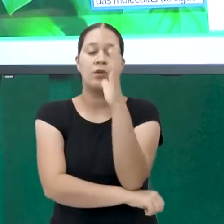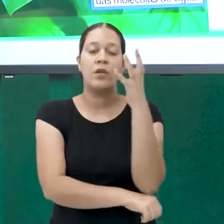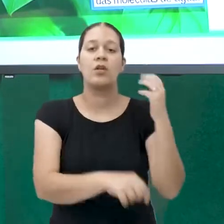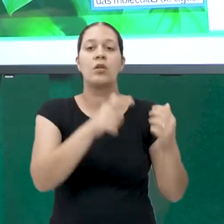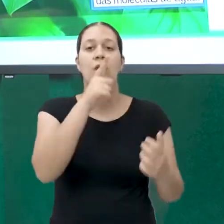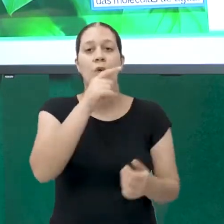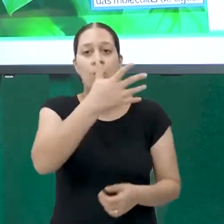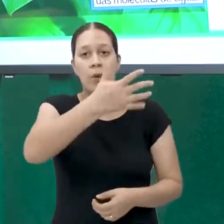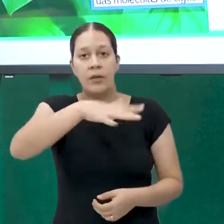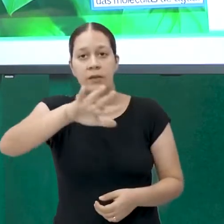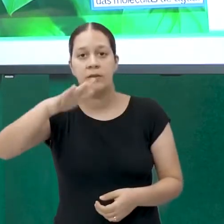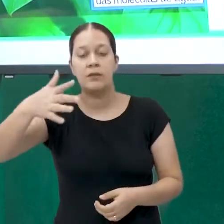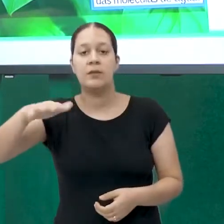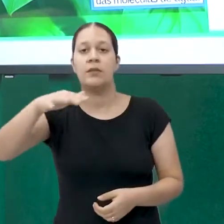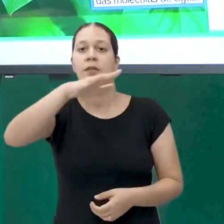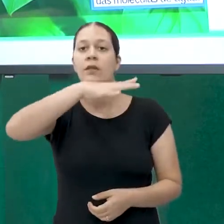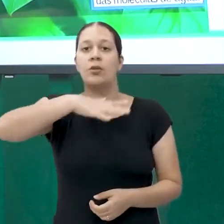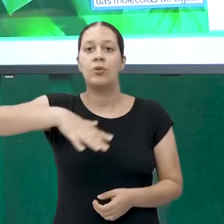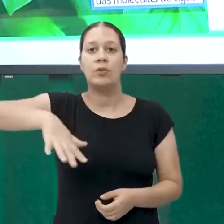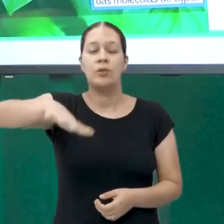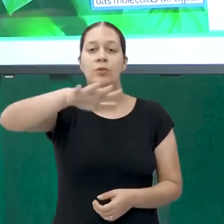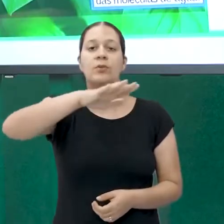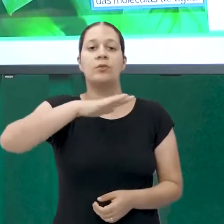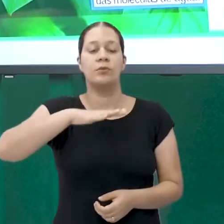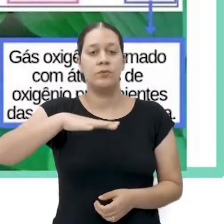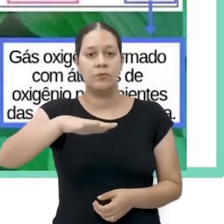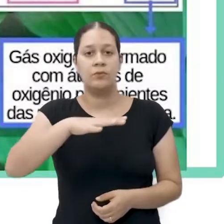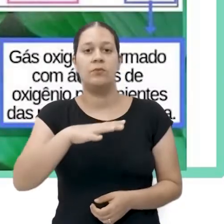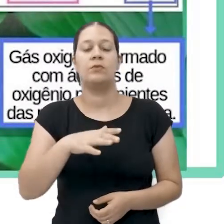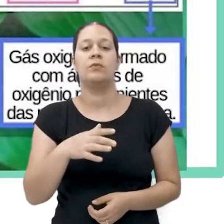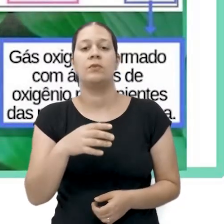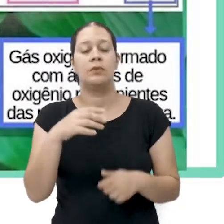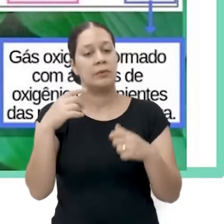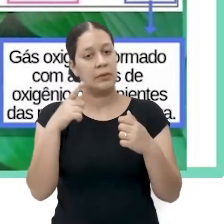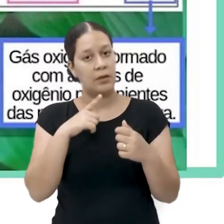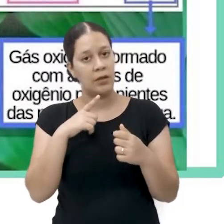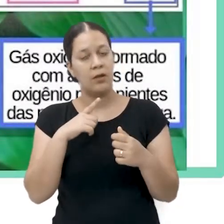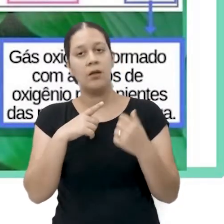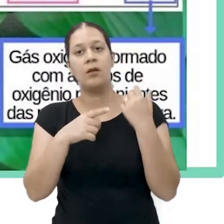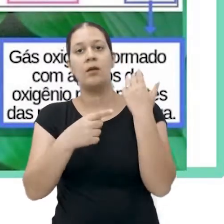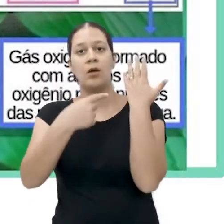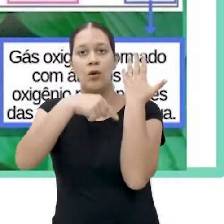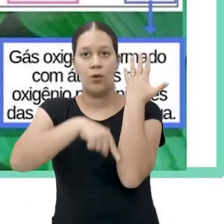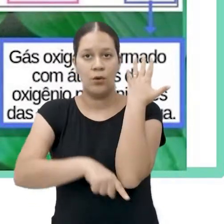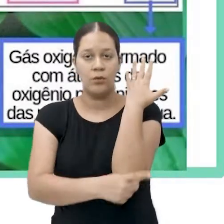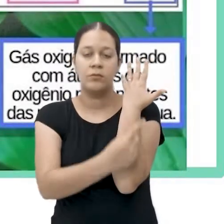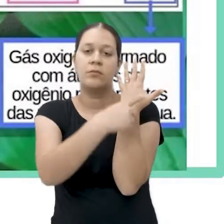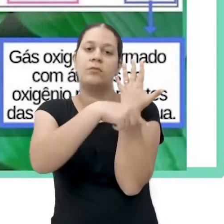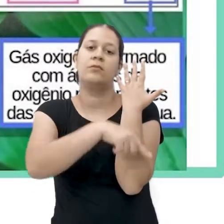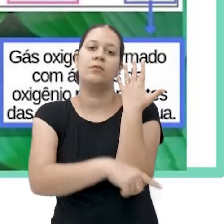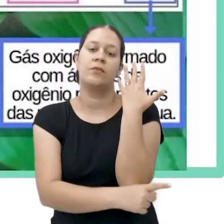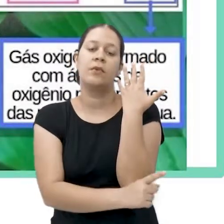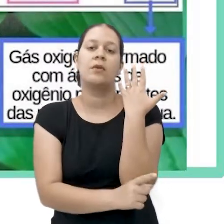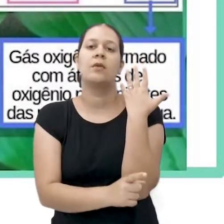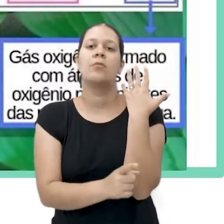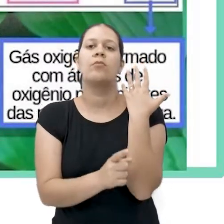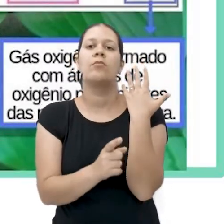as florestas, proteger os oceanos, é porque nesses ambientes você tem o quê? Organismos